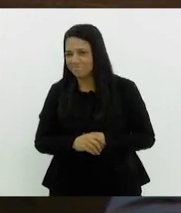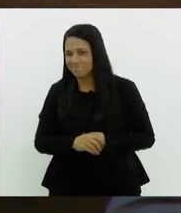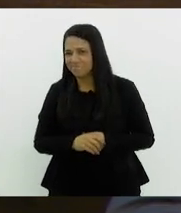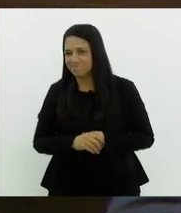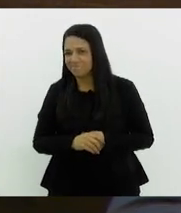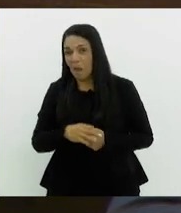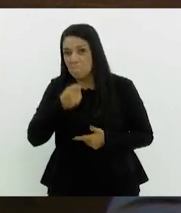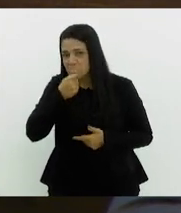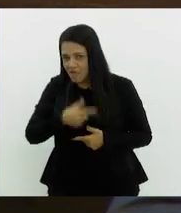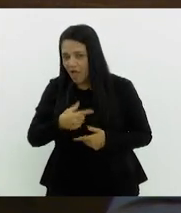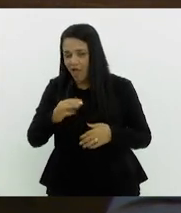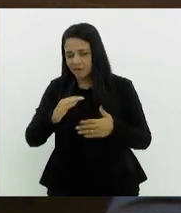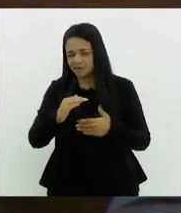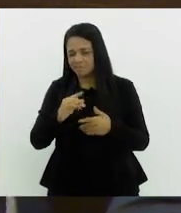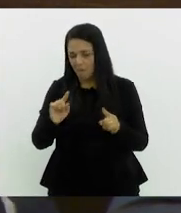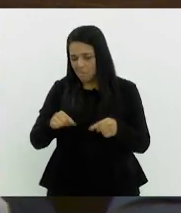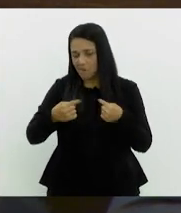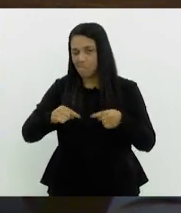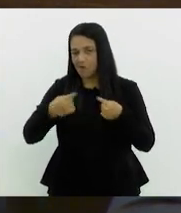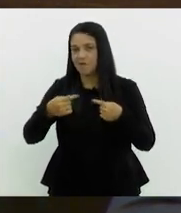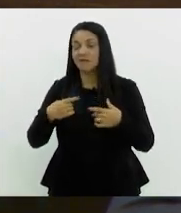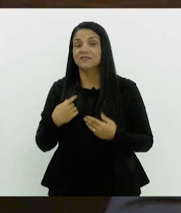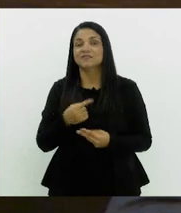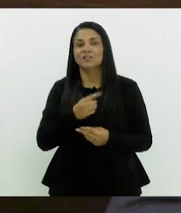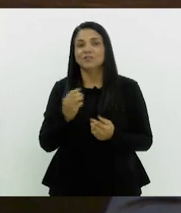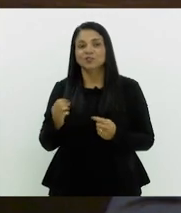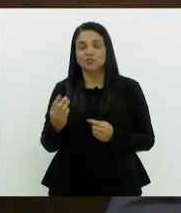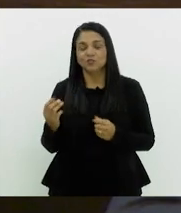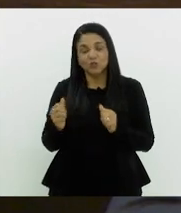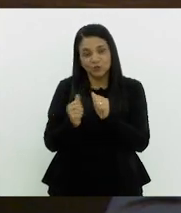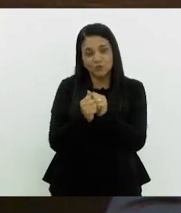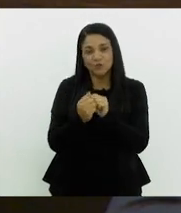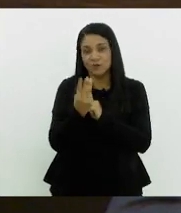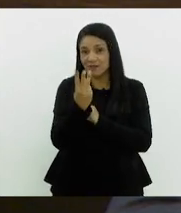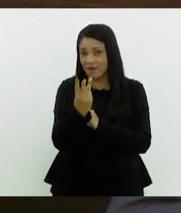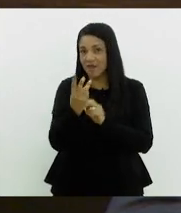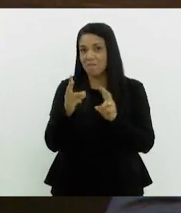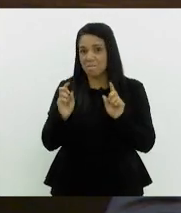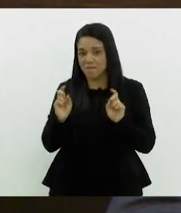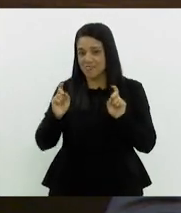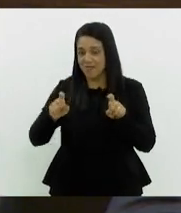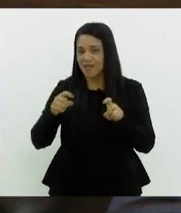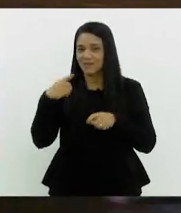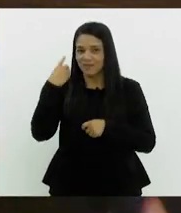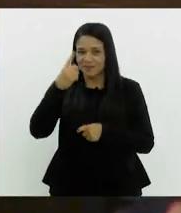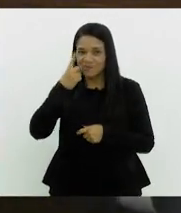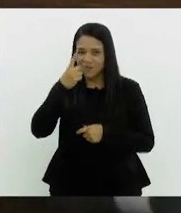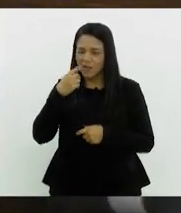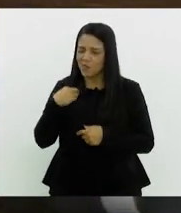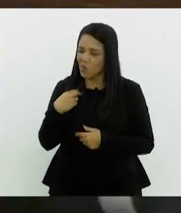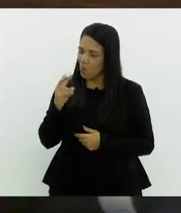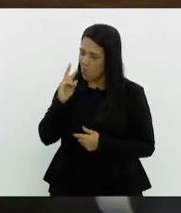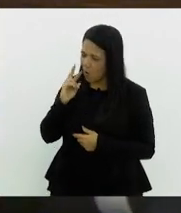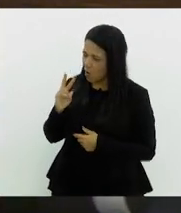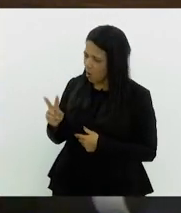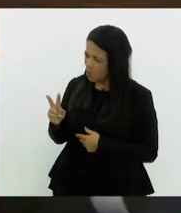Fomos deputados juntos, né? Por 3 mandatos, e na mesma toada, eu olho para o Robson,